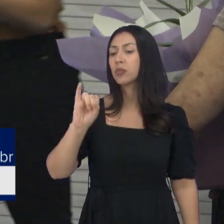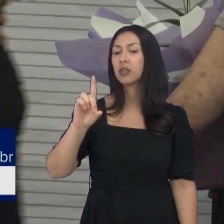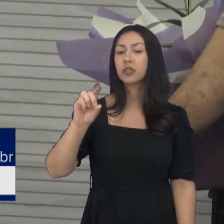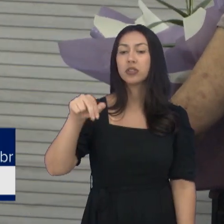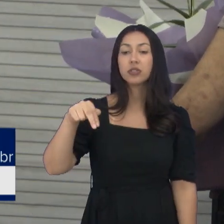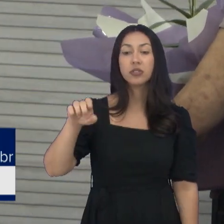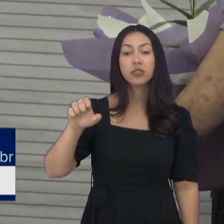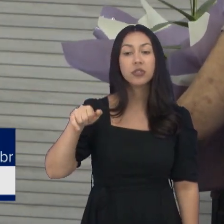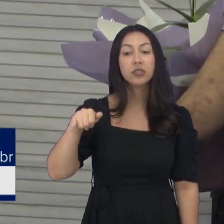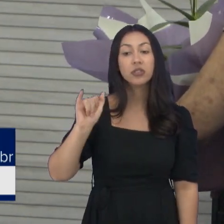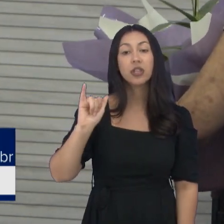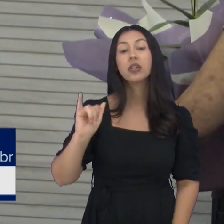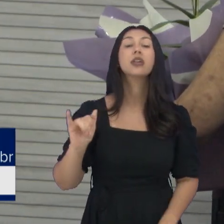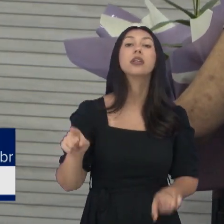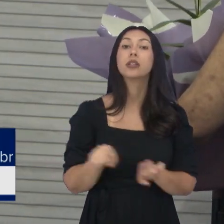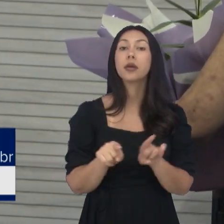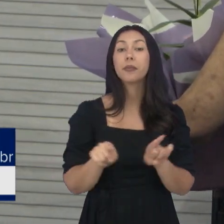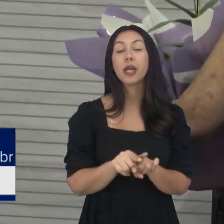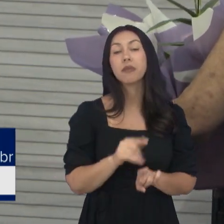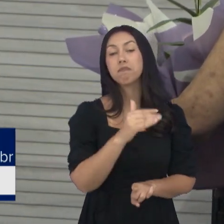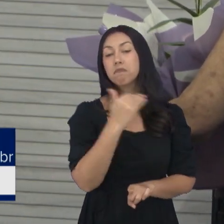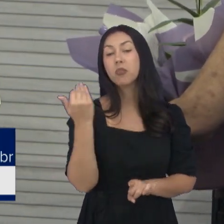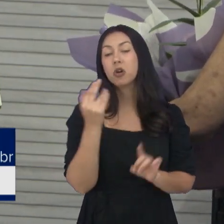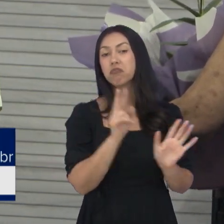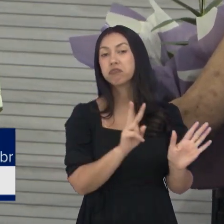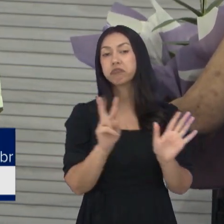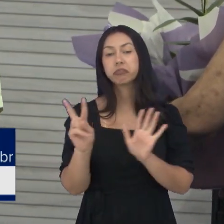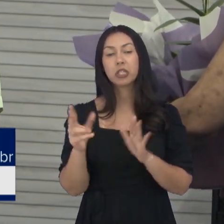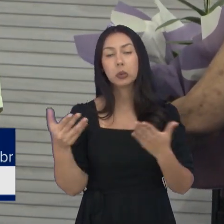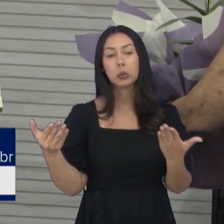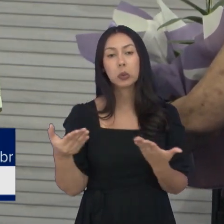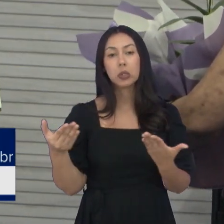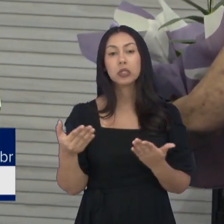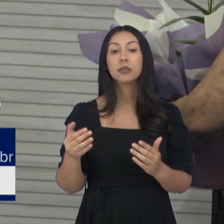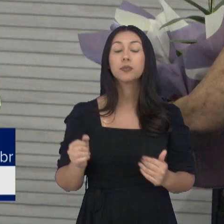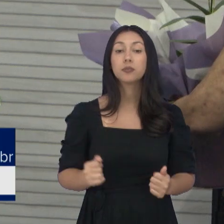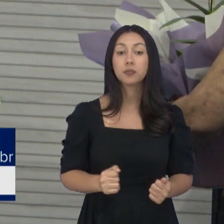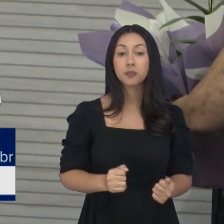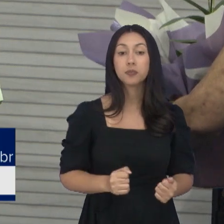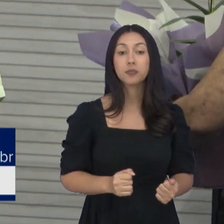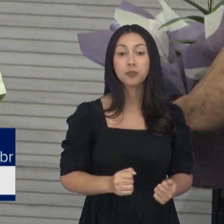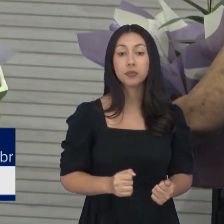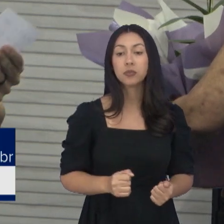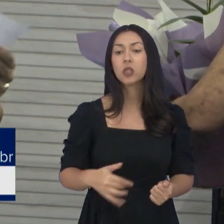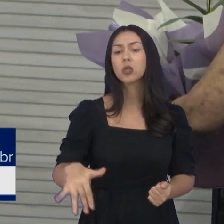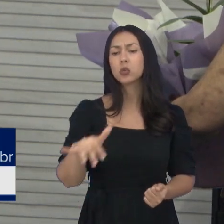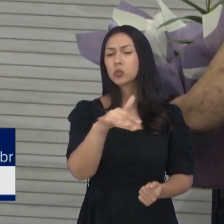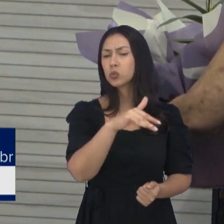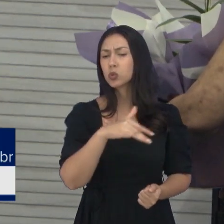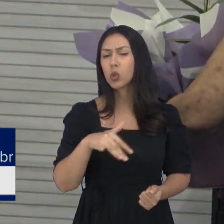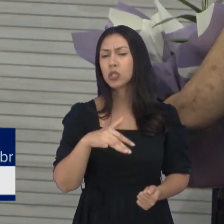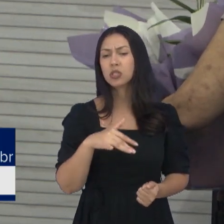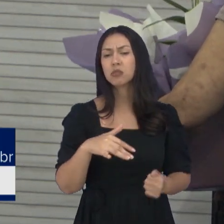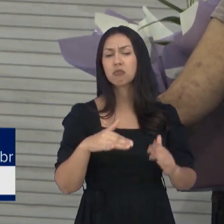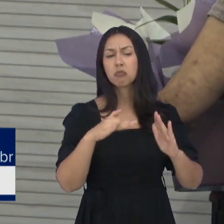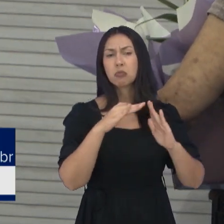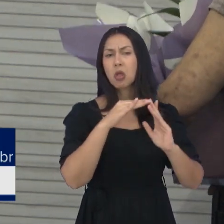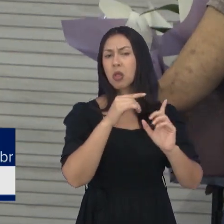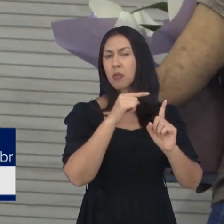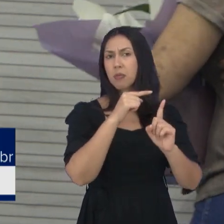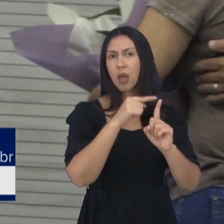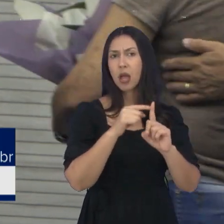faleceu nessa semana. O Sidney todo mundo que é lá da paróquia Espírito